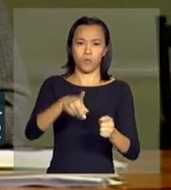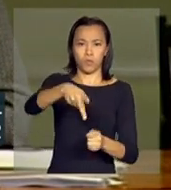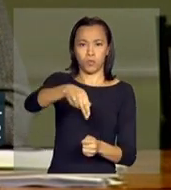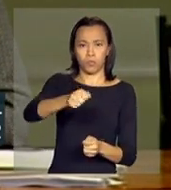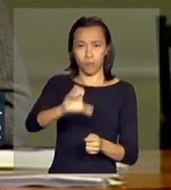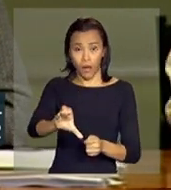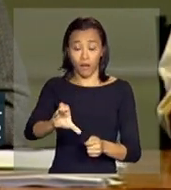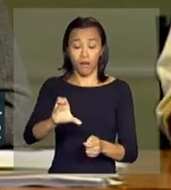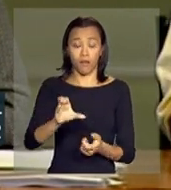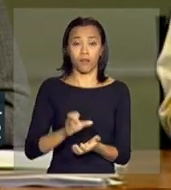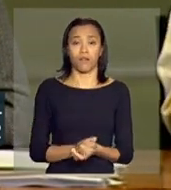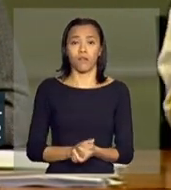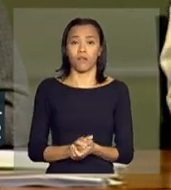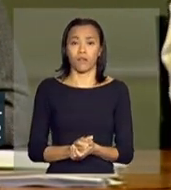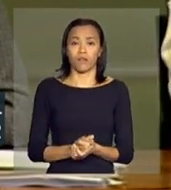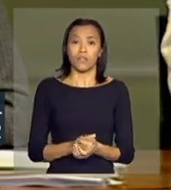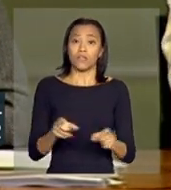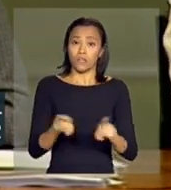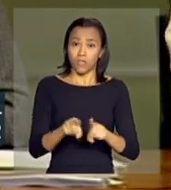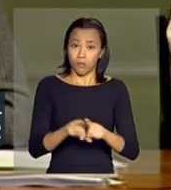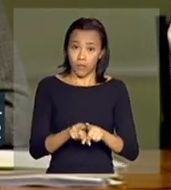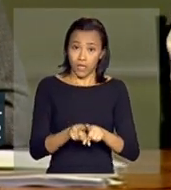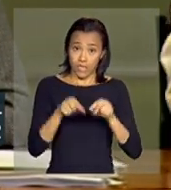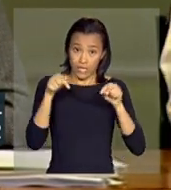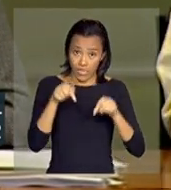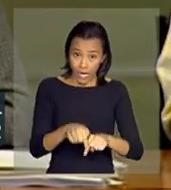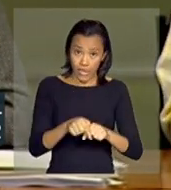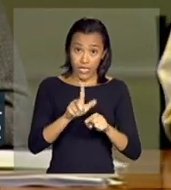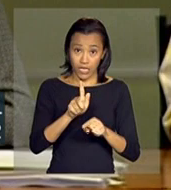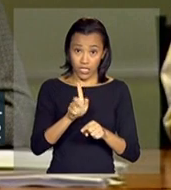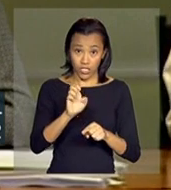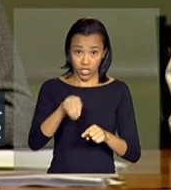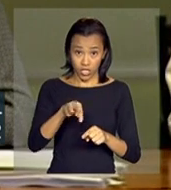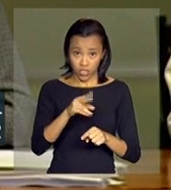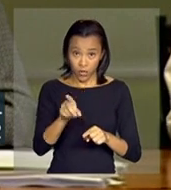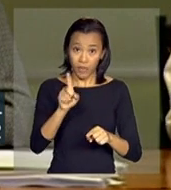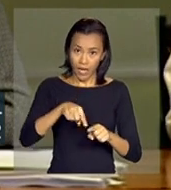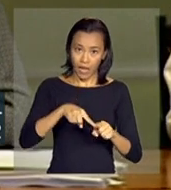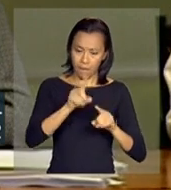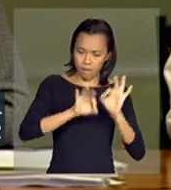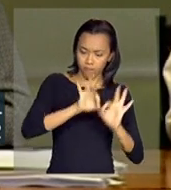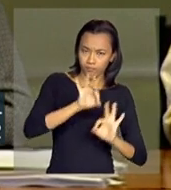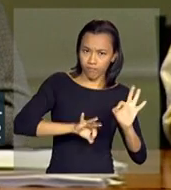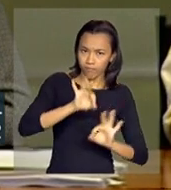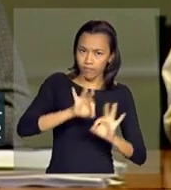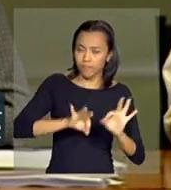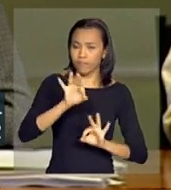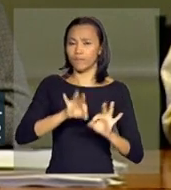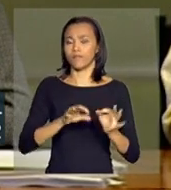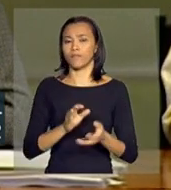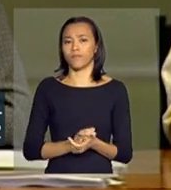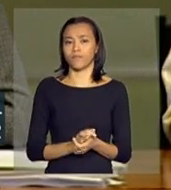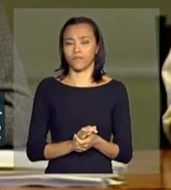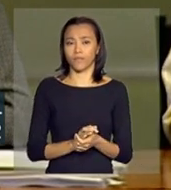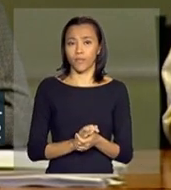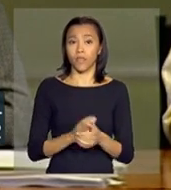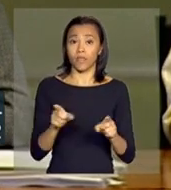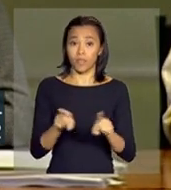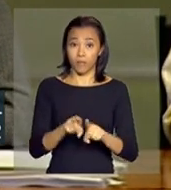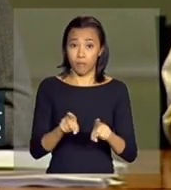conjunto, o Comitê Gestor do PAC, que é Planejamento, Casa Civil e